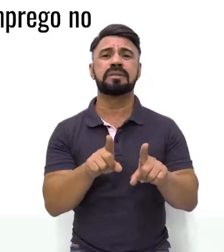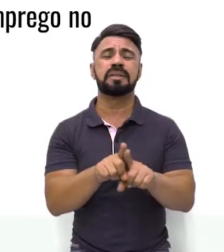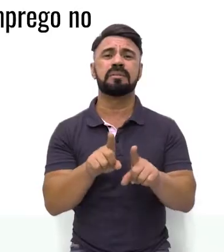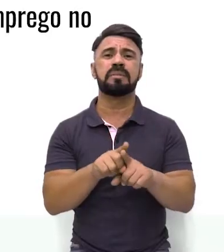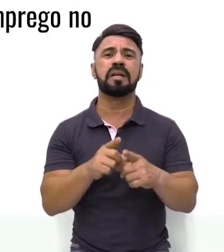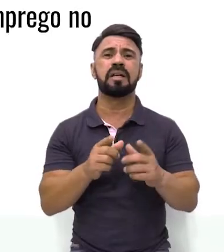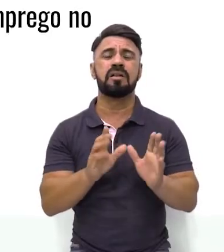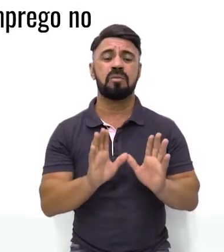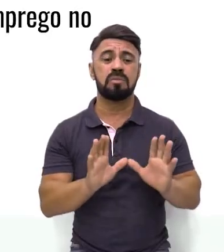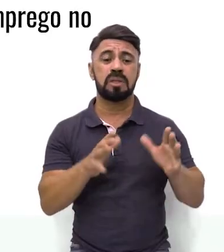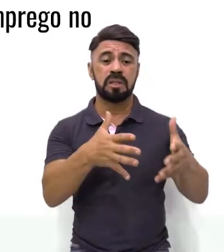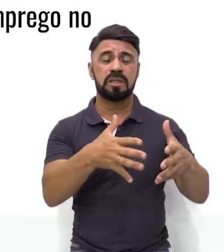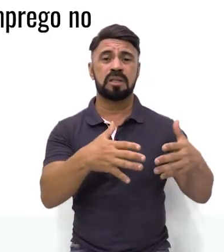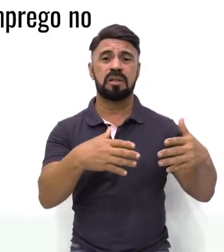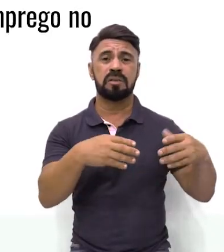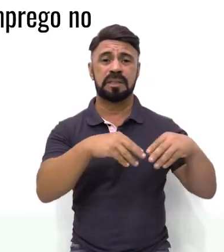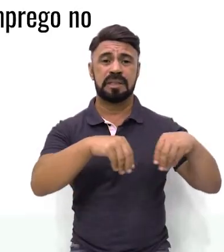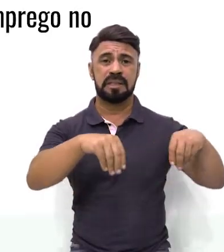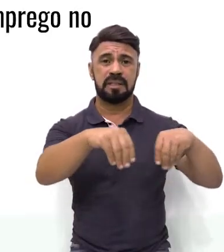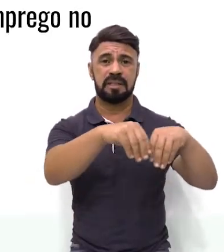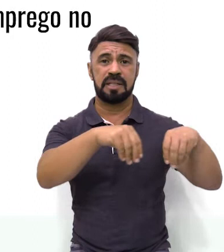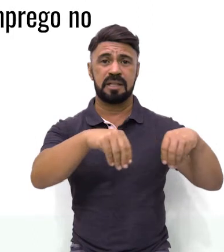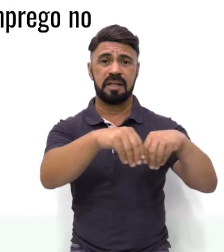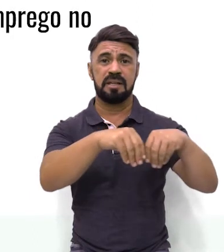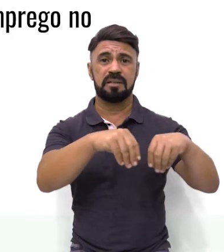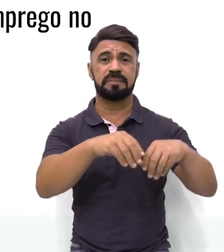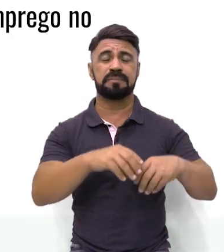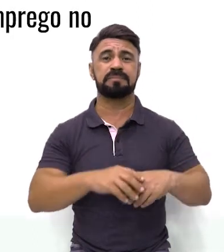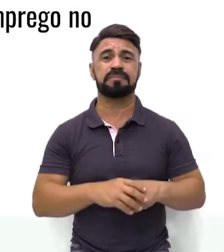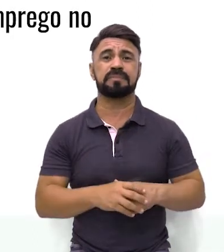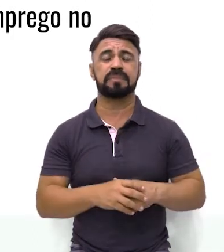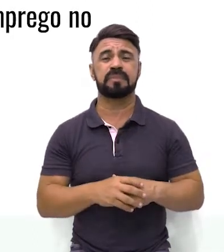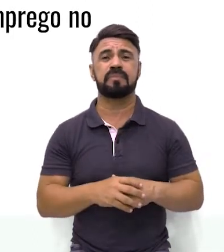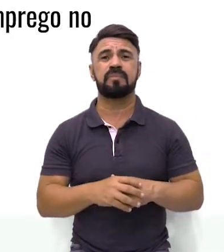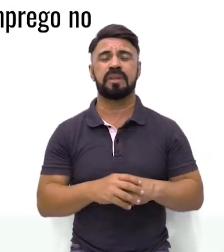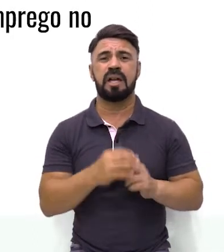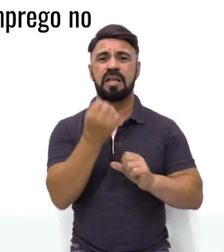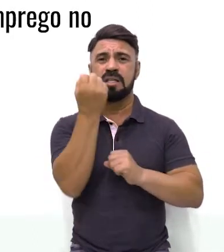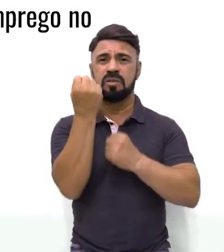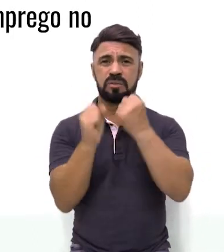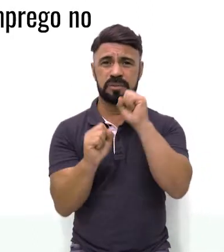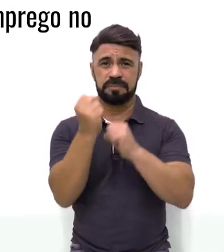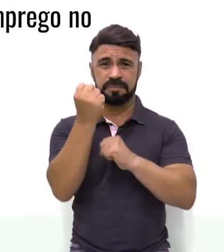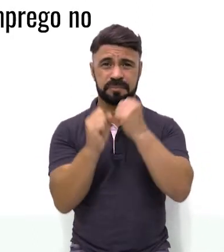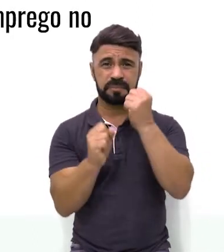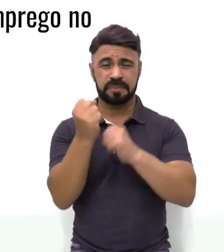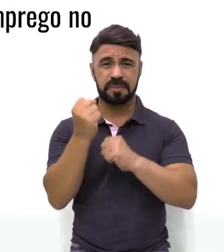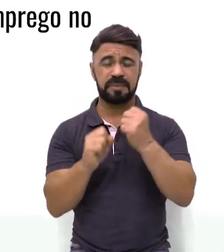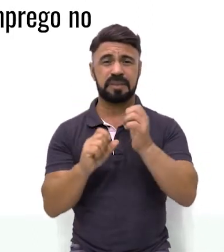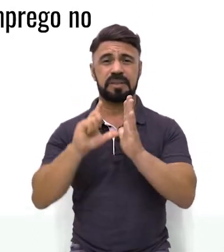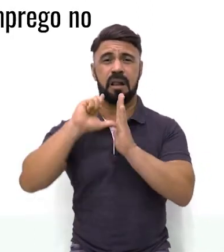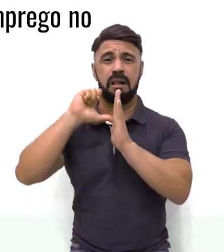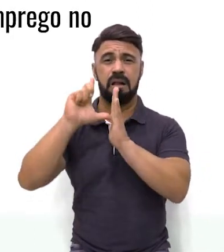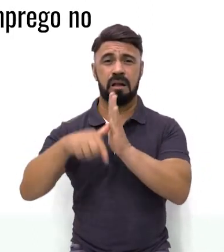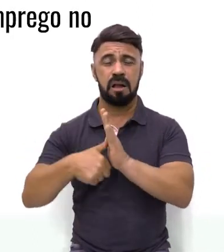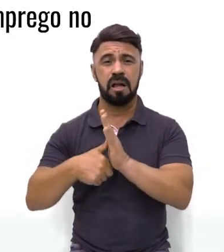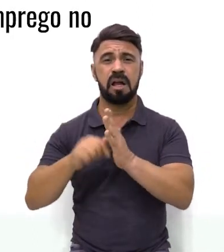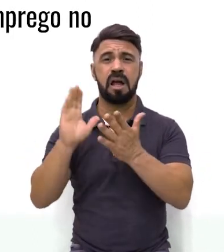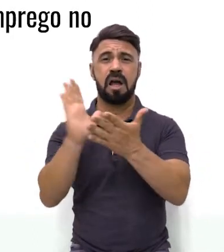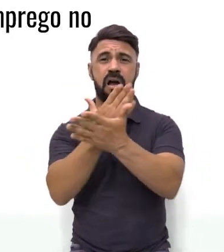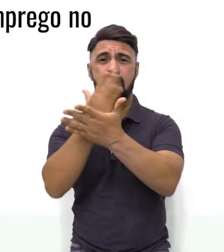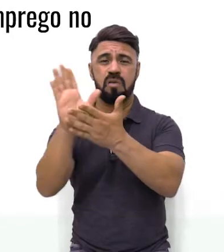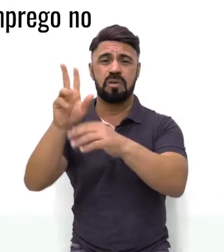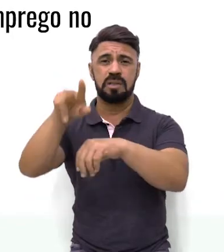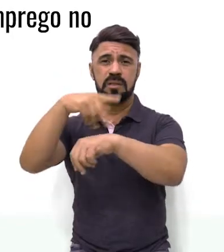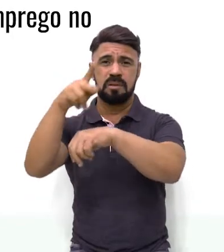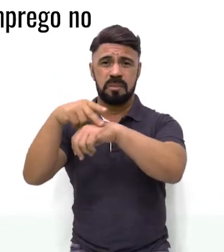a concentração de terras, que nós já falamos anteriormente. Essa industrialização tardia em alguns